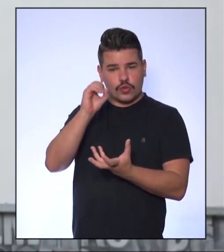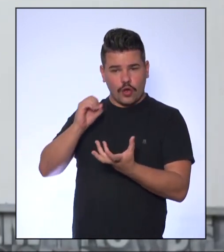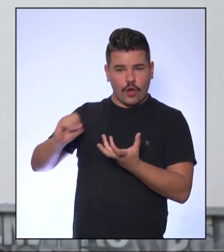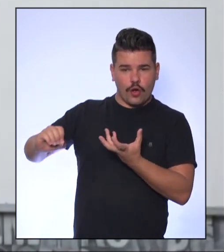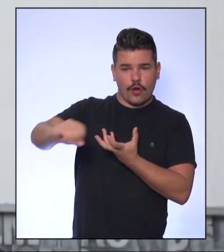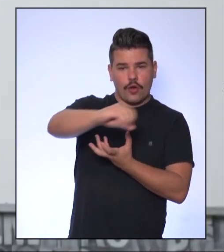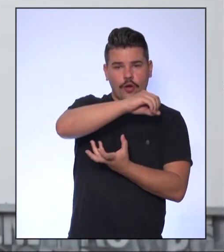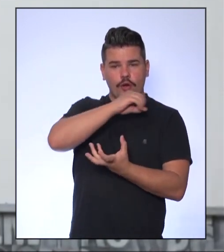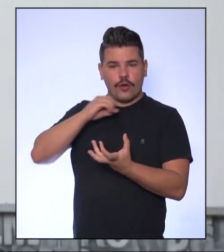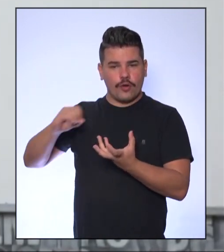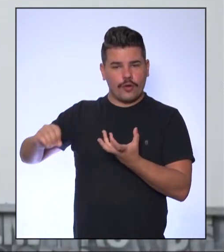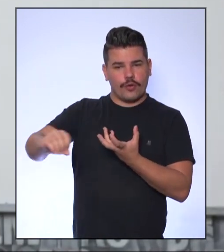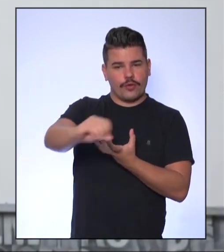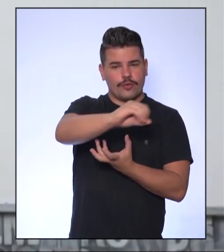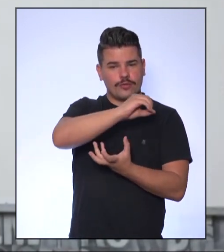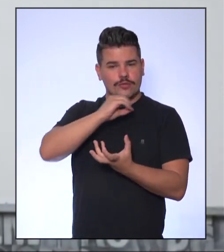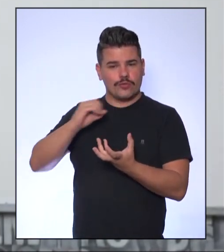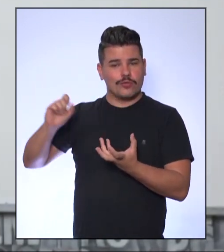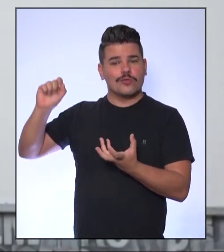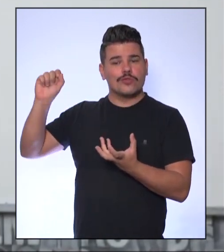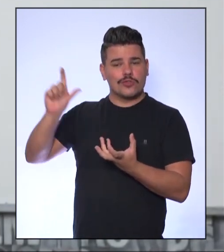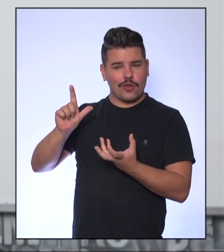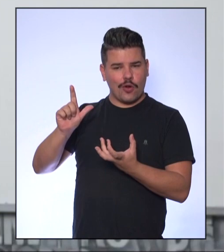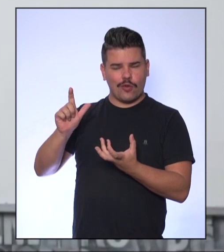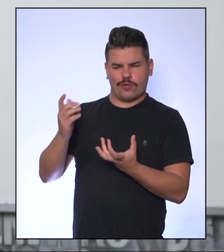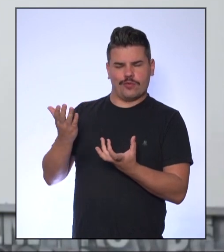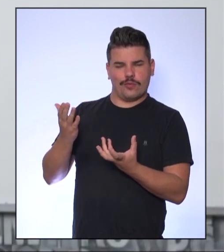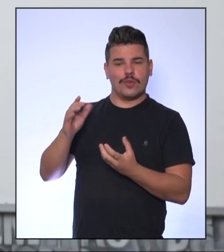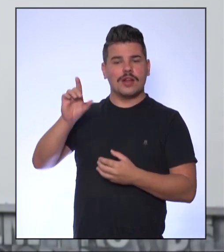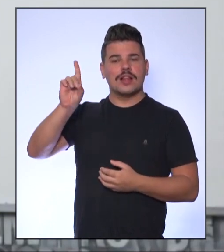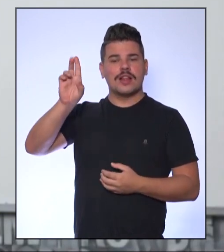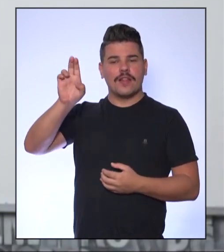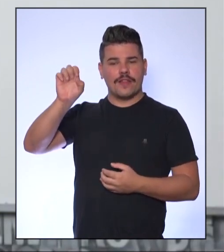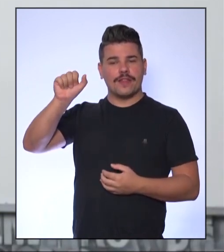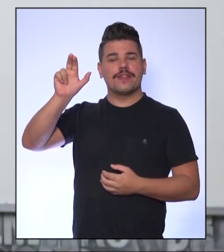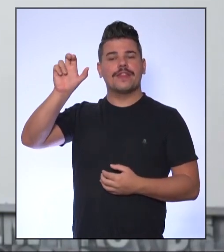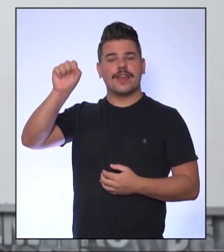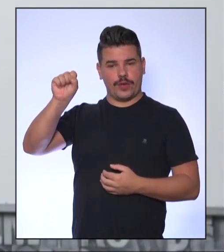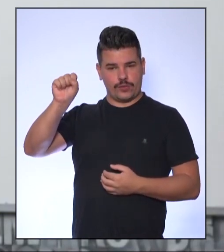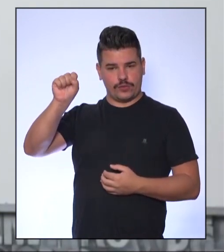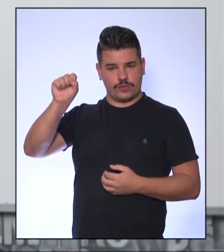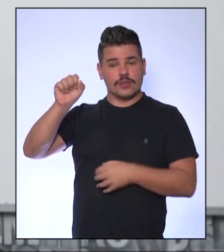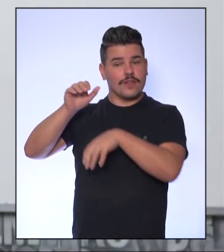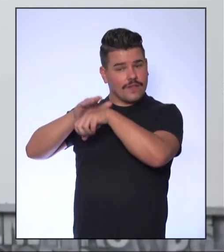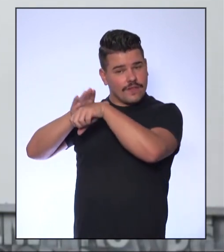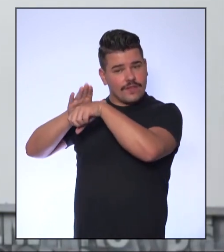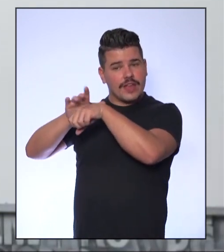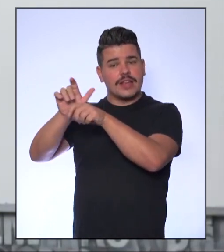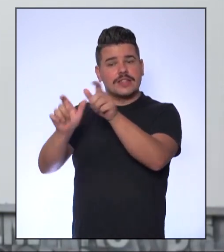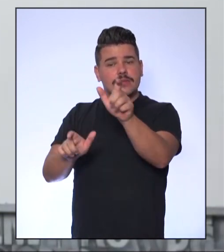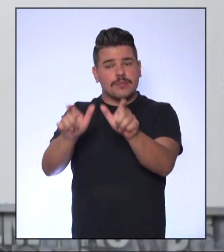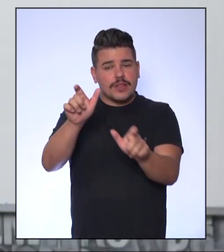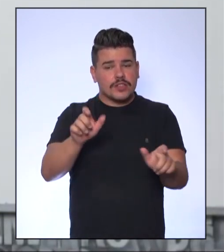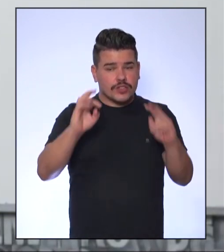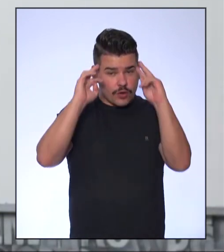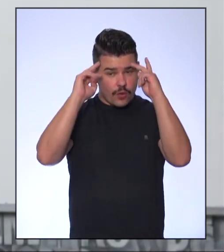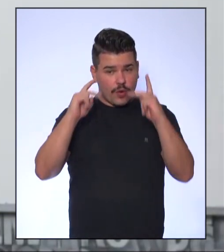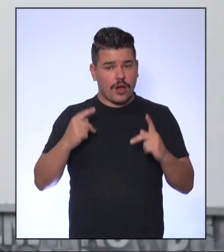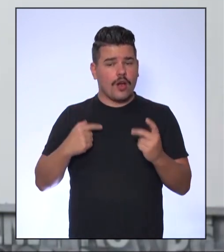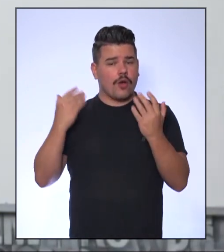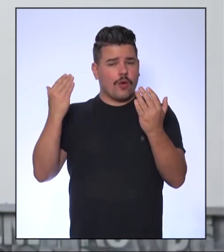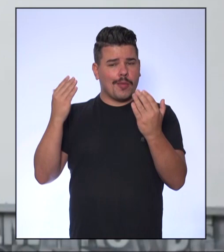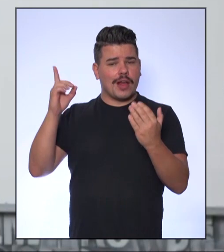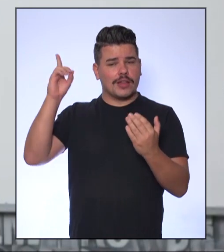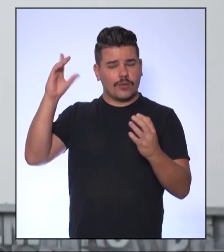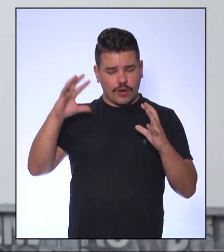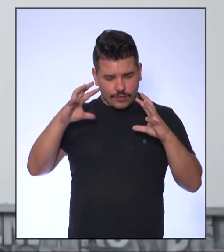Por quê, professor? Simples. Deus fez o homem em sua imagem e semelhança, então ele coloca a Terra no centro porque ele é o centro de todas as